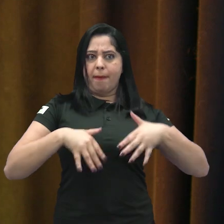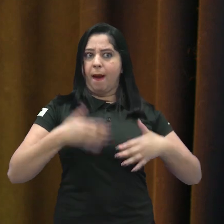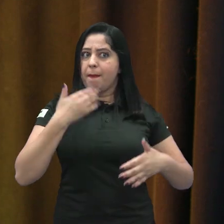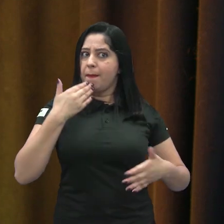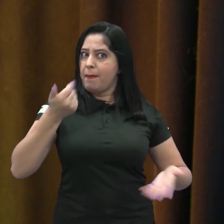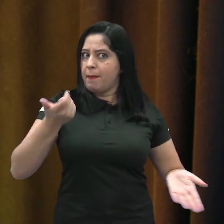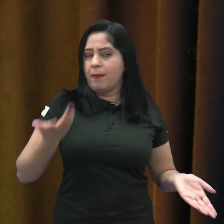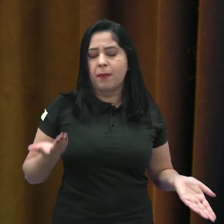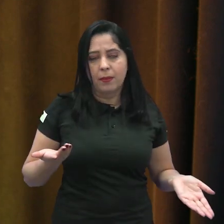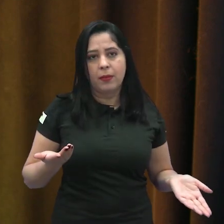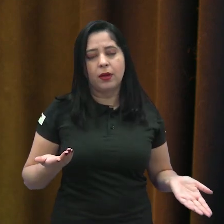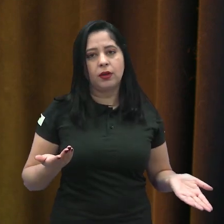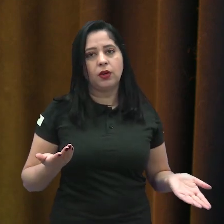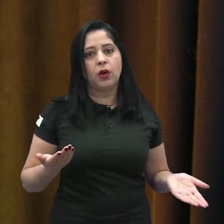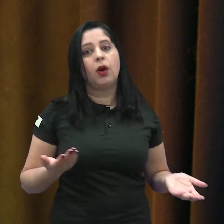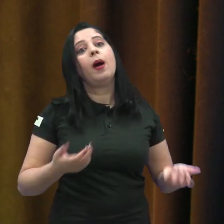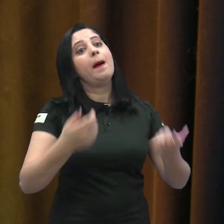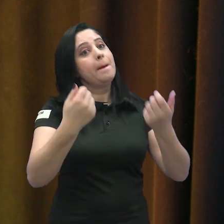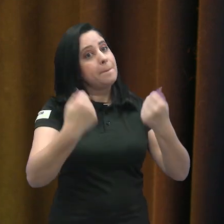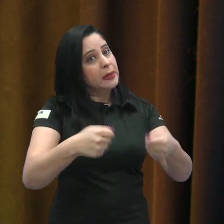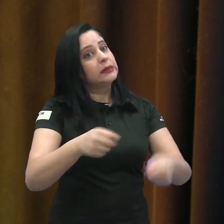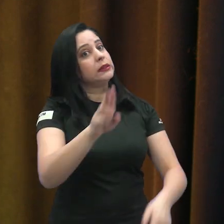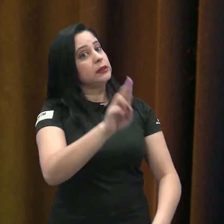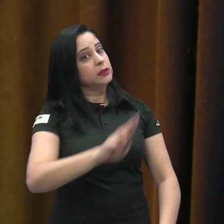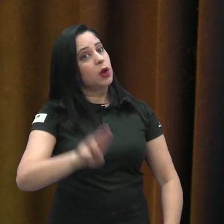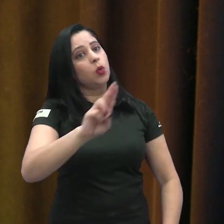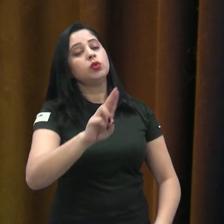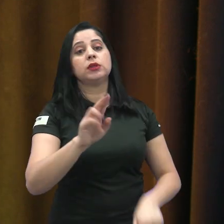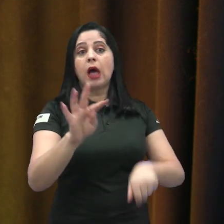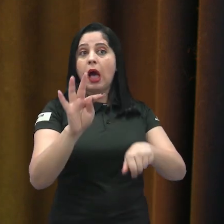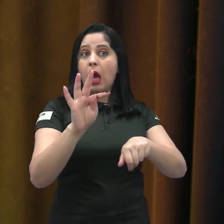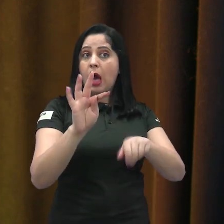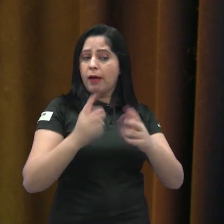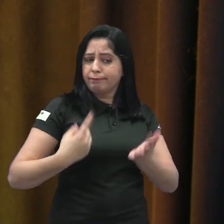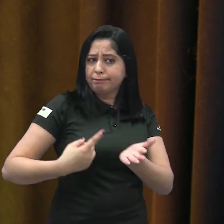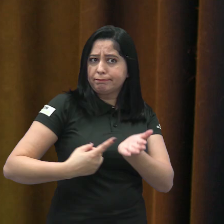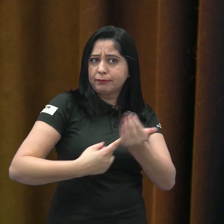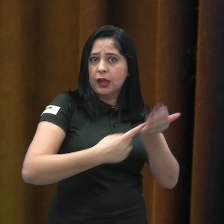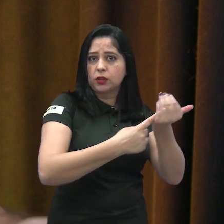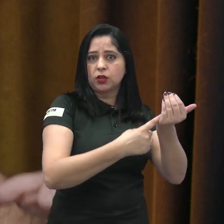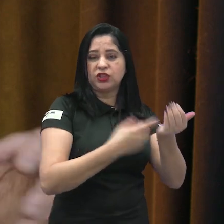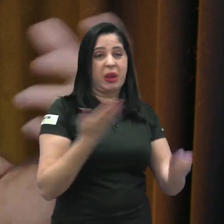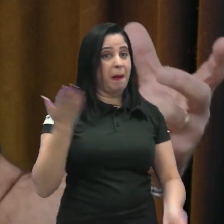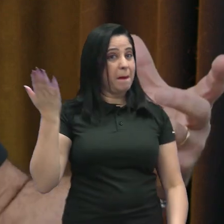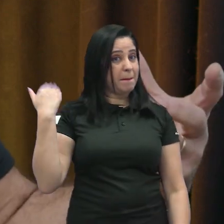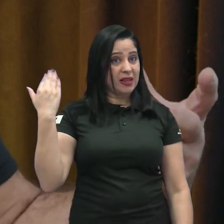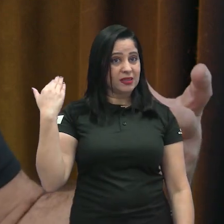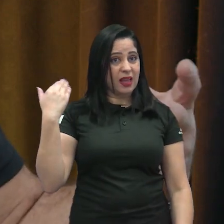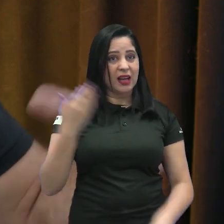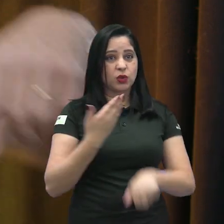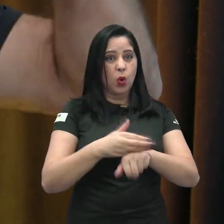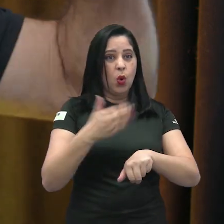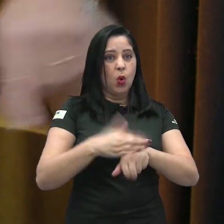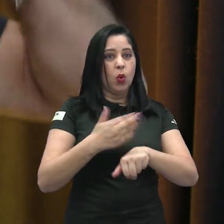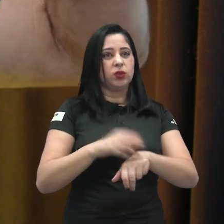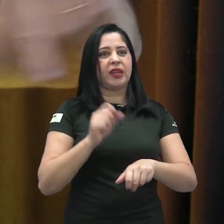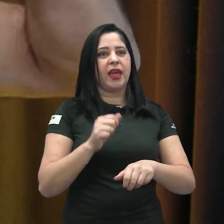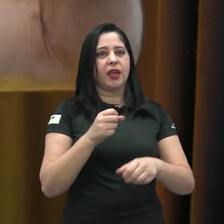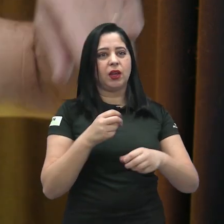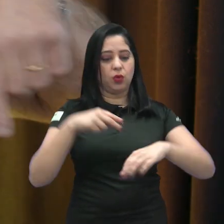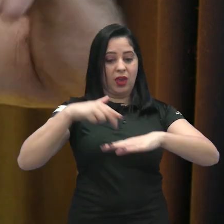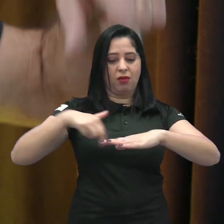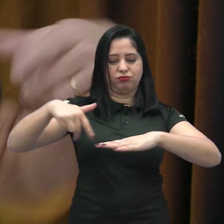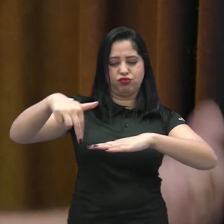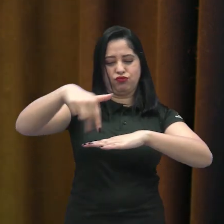qualidade de vida. Então, você tem que utilizar. Você vê, antigamente eu treinava, correr em